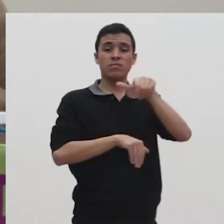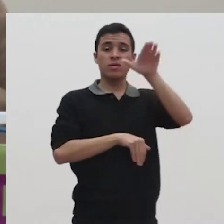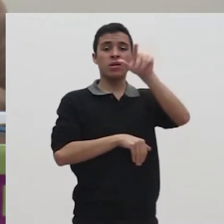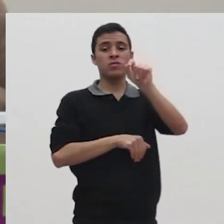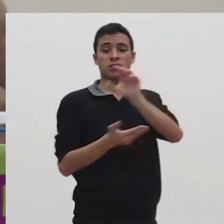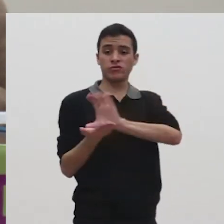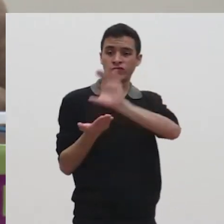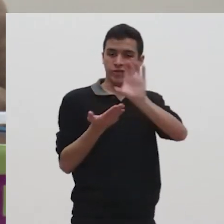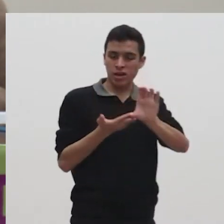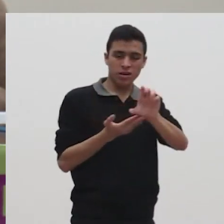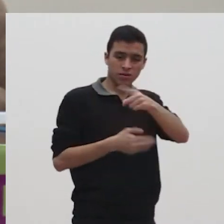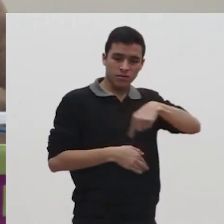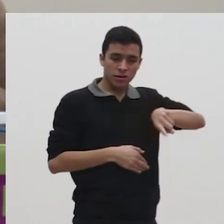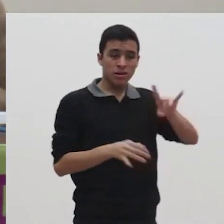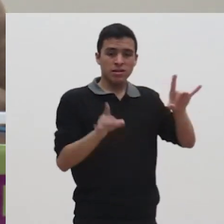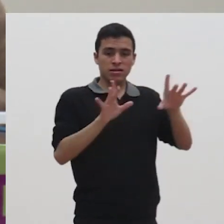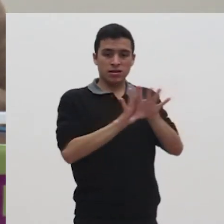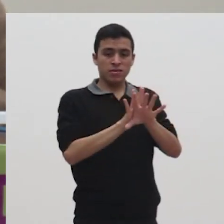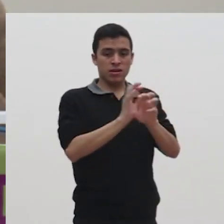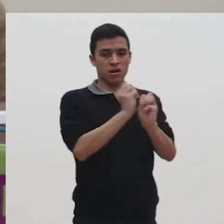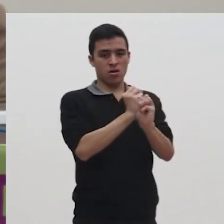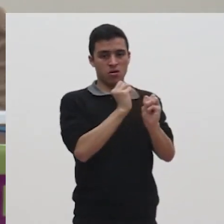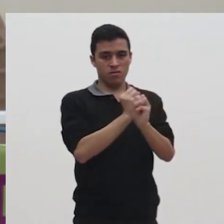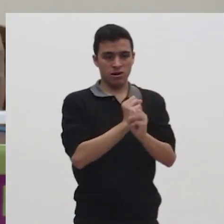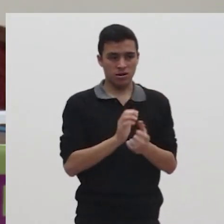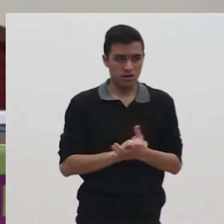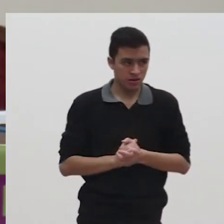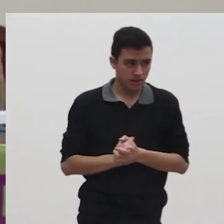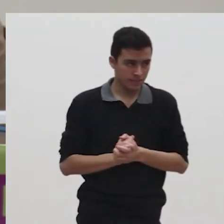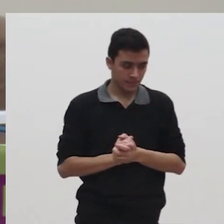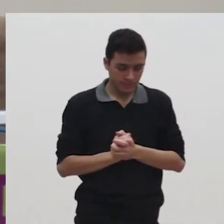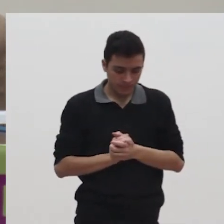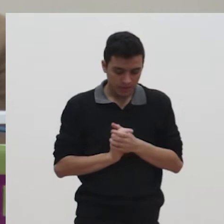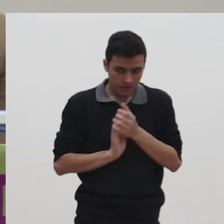mais verbas para finalizar essas obras.